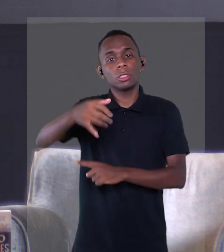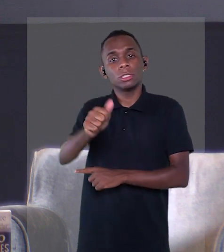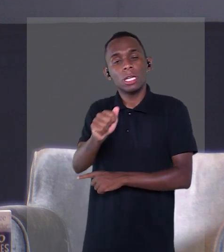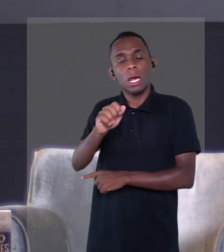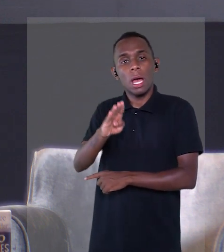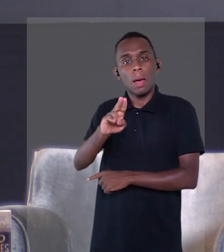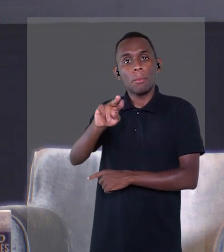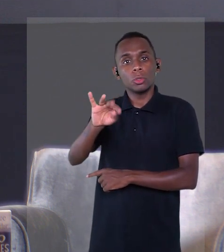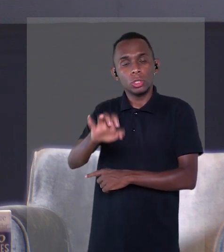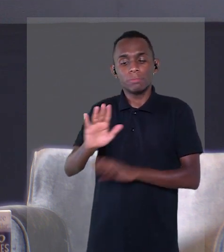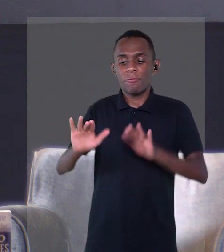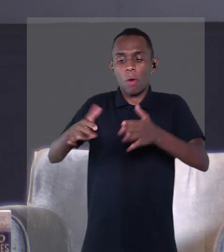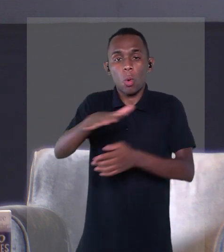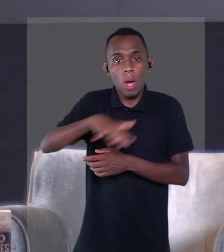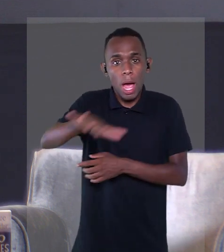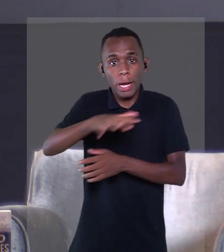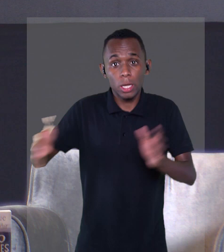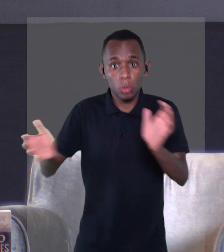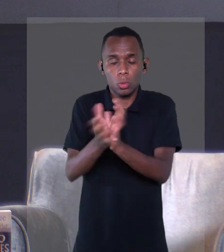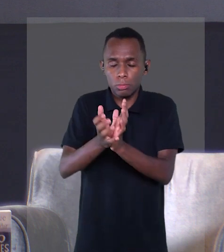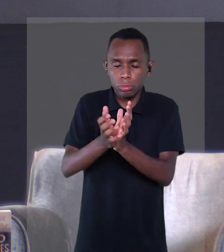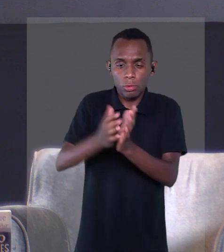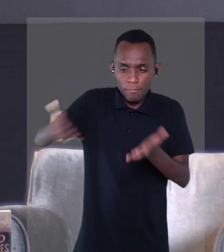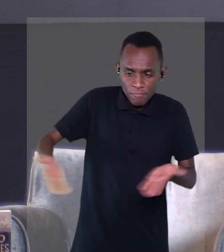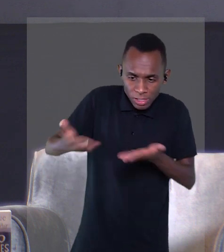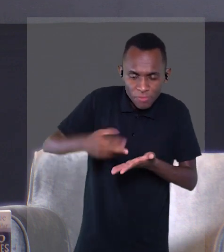categoria Fomento à Leitura, no eixo Inovação.